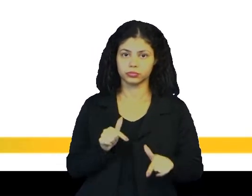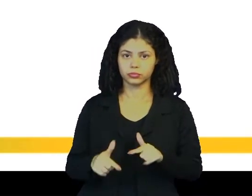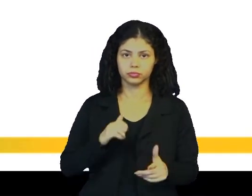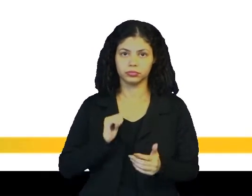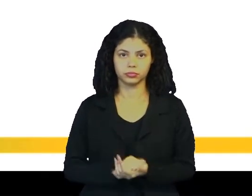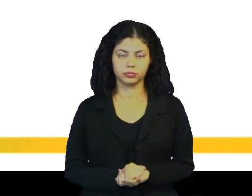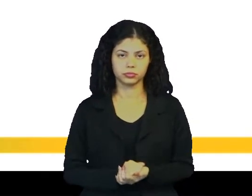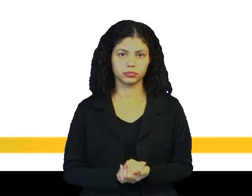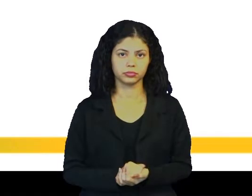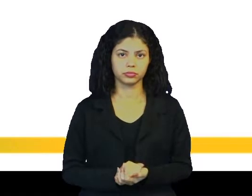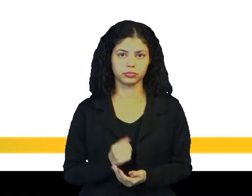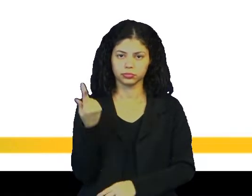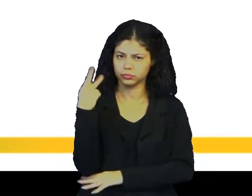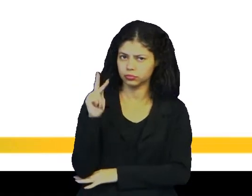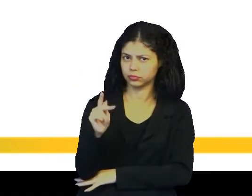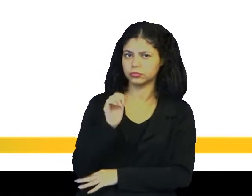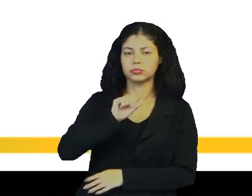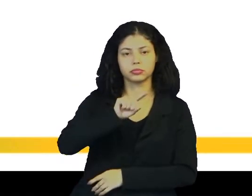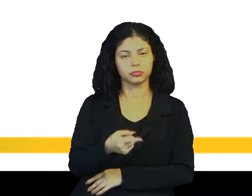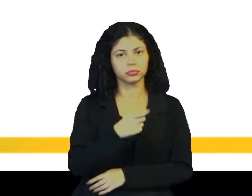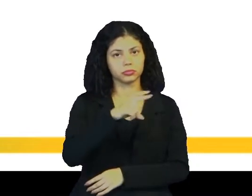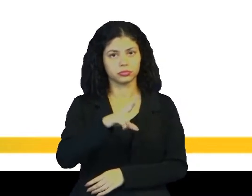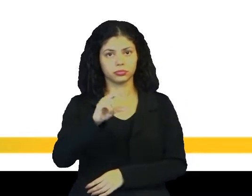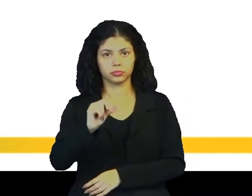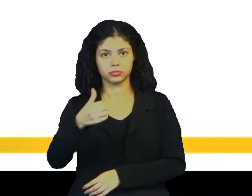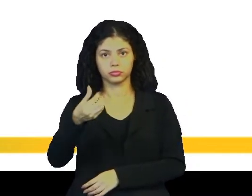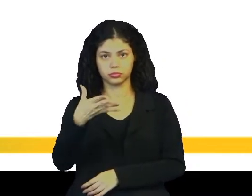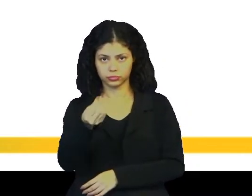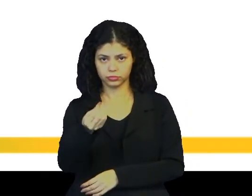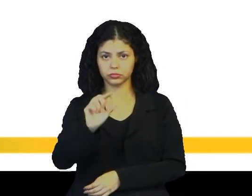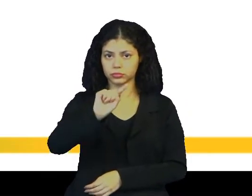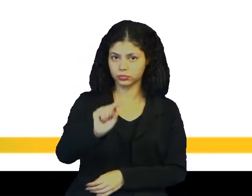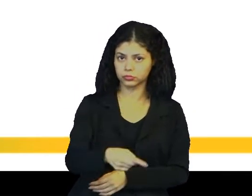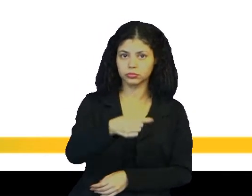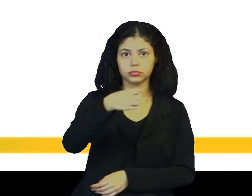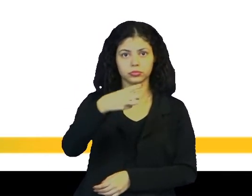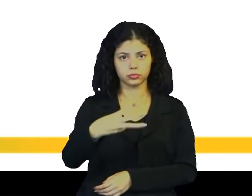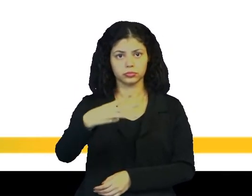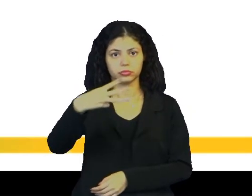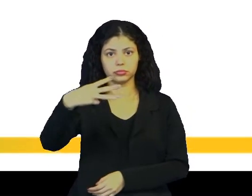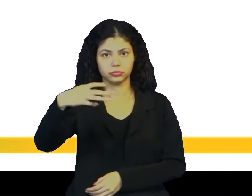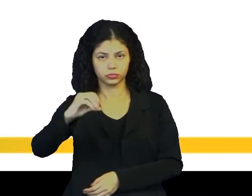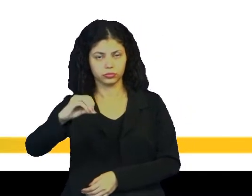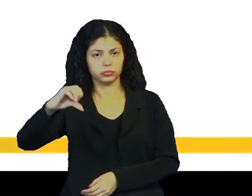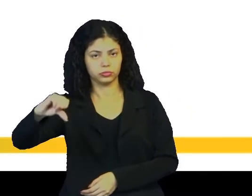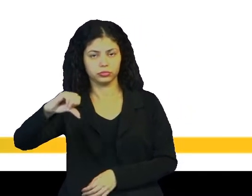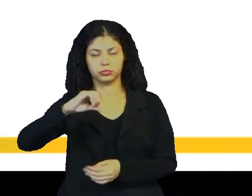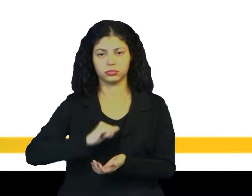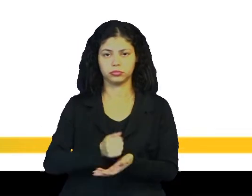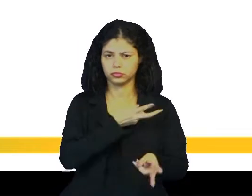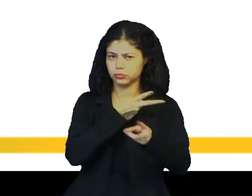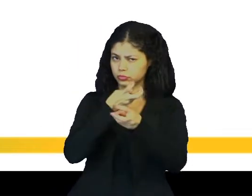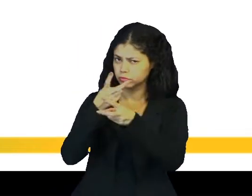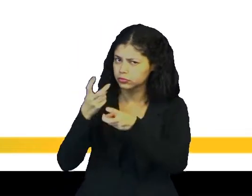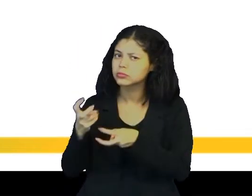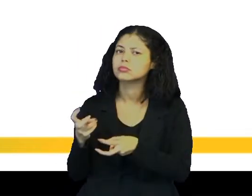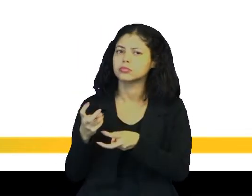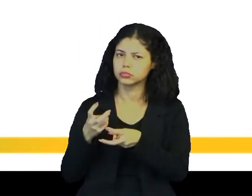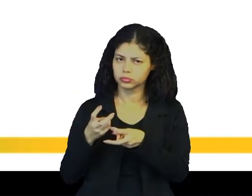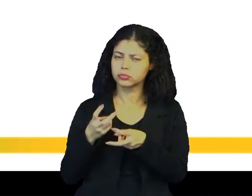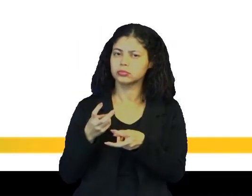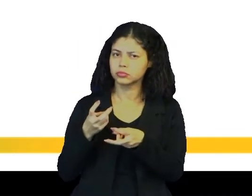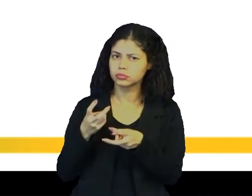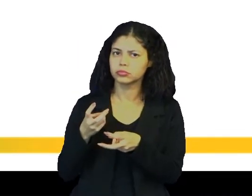aí nesse período de 1560 e 1309, tá? Já adicionando aí e percebendo